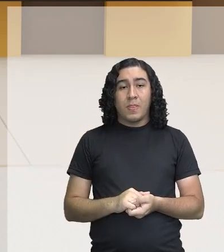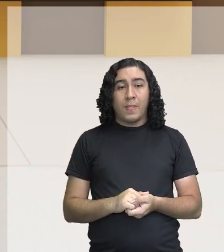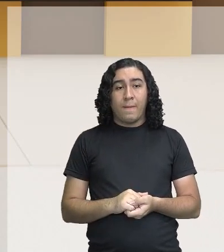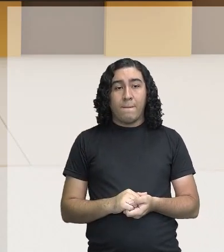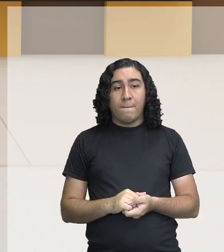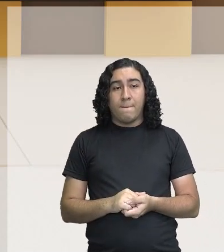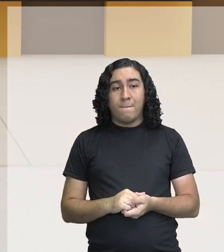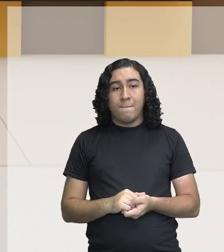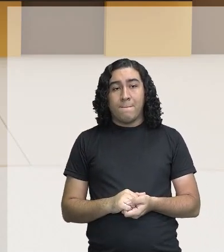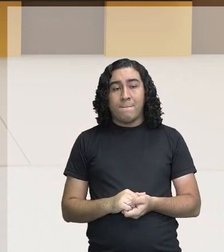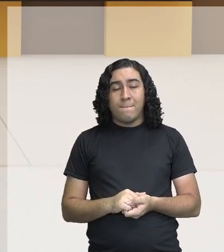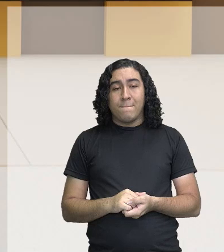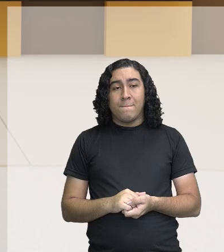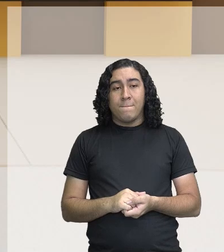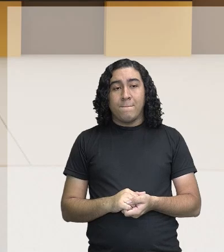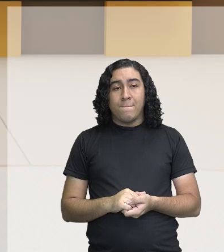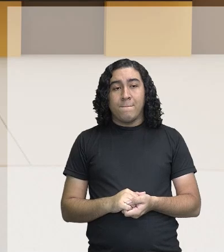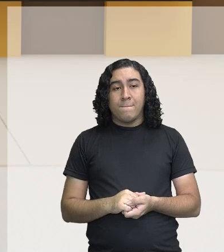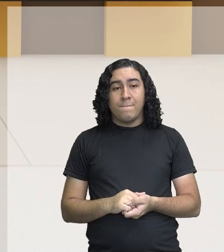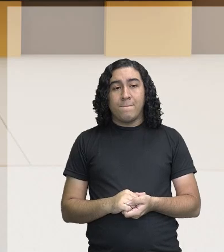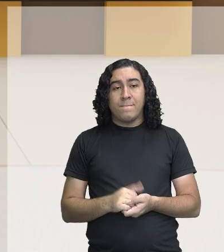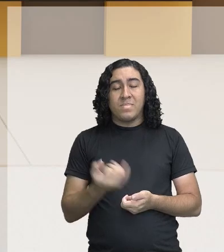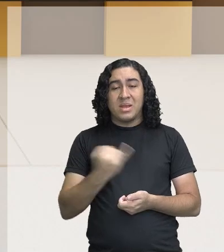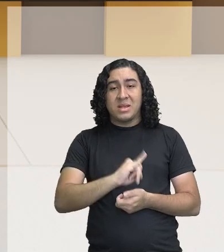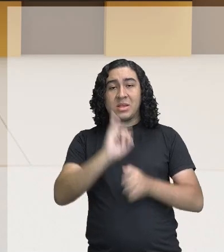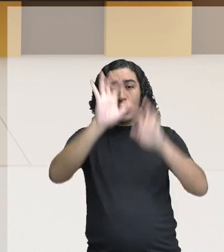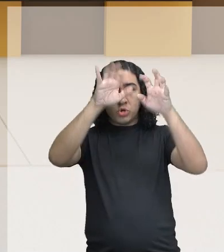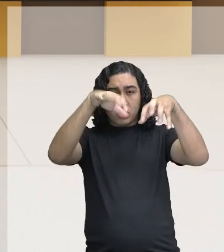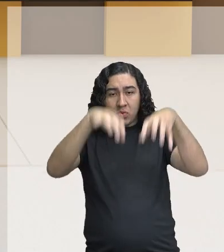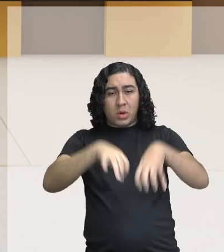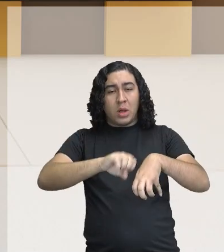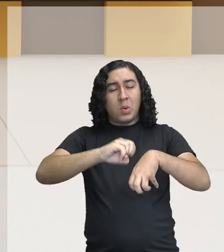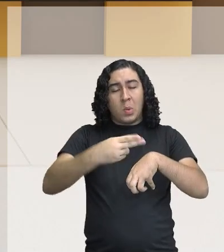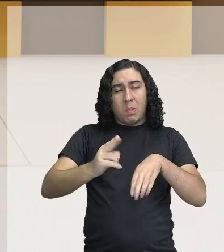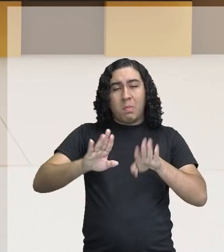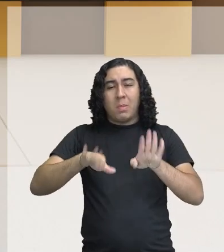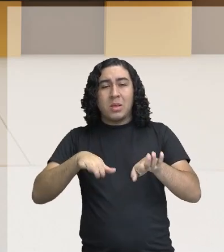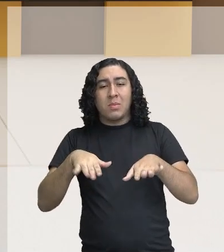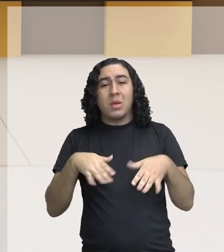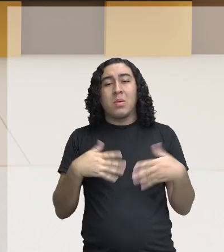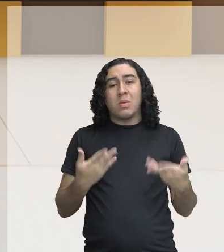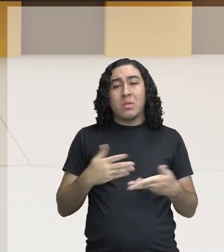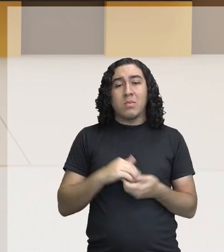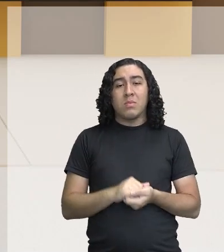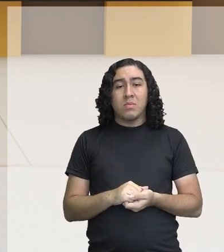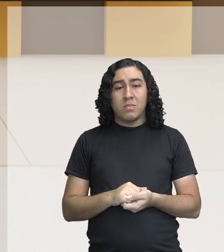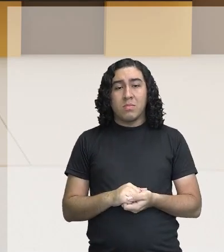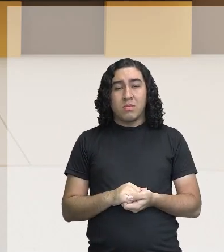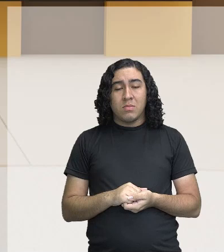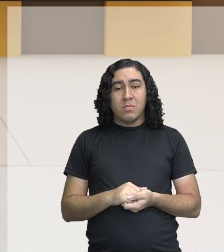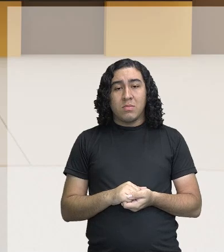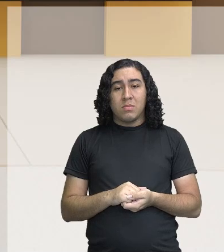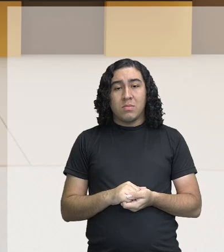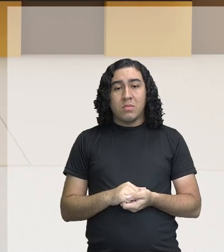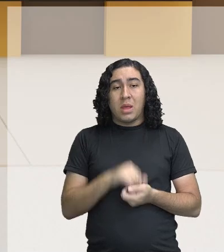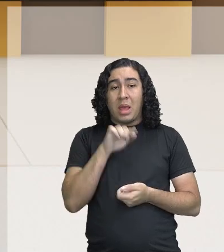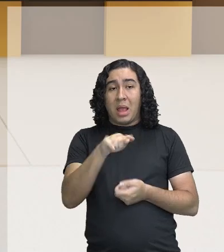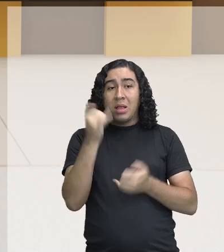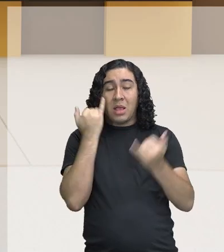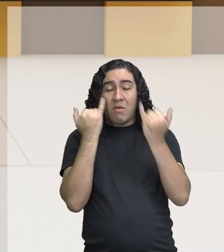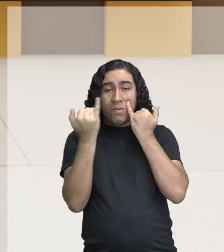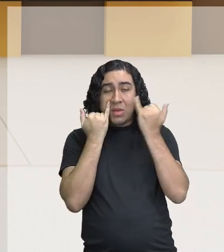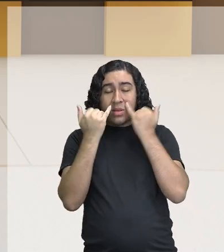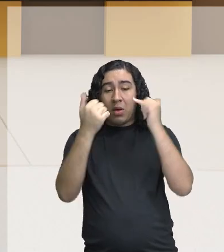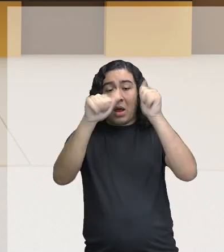quando é que isso está muito chuvoso ou moderadamente chuvoso? É quando esses estudos, esses dados, quando eles são